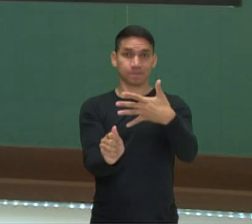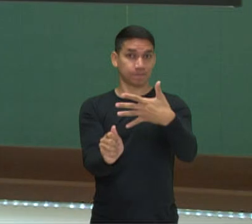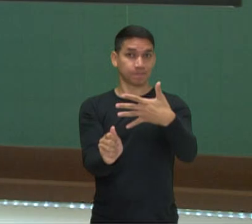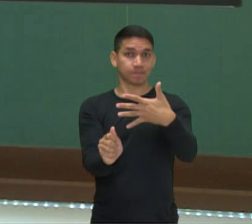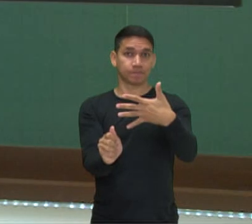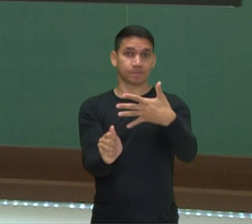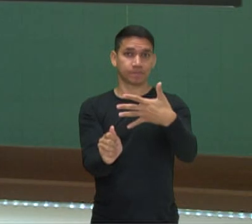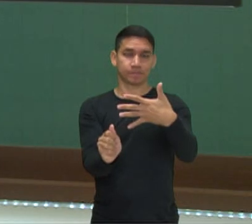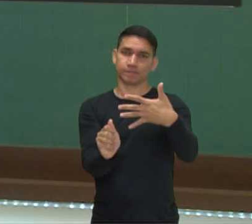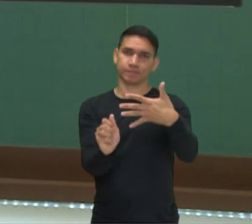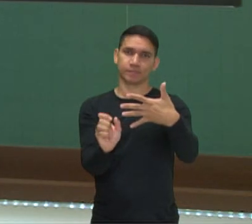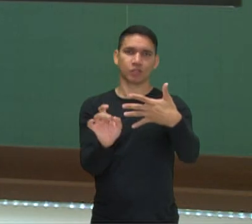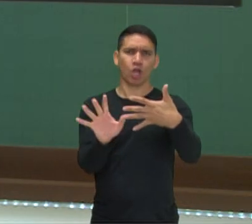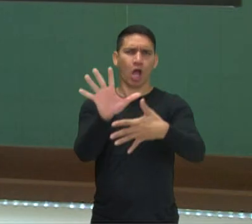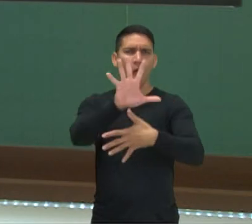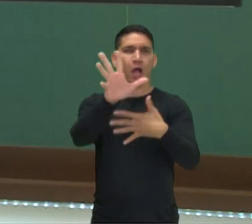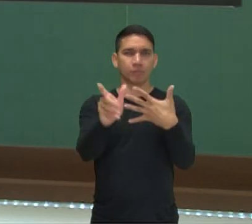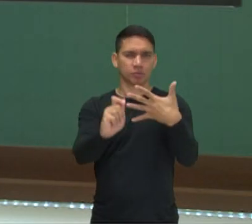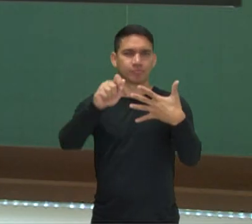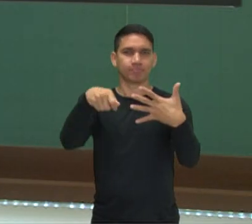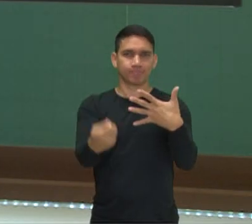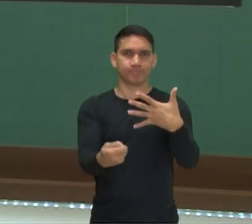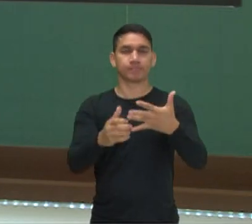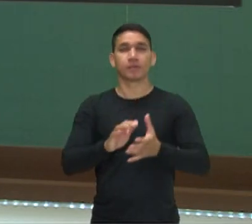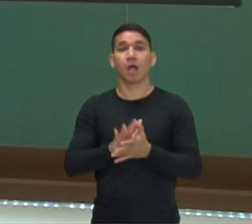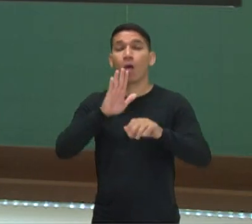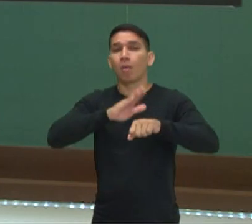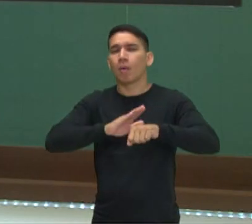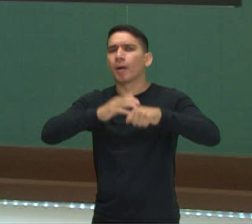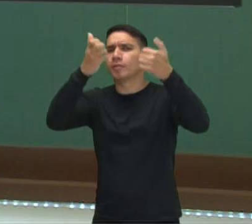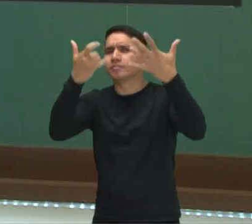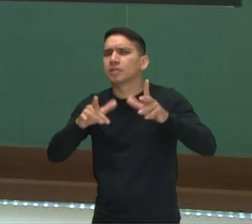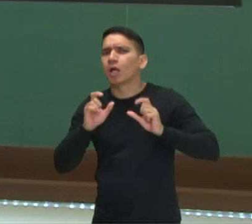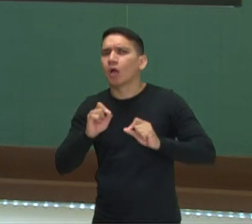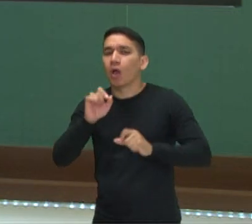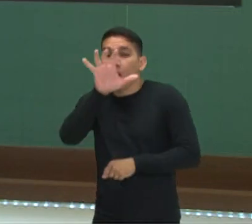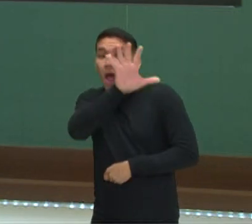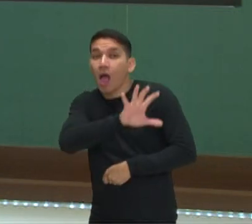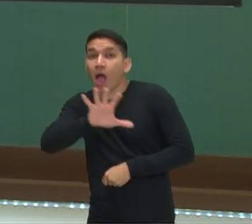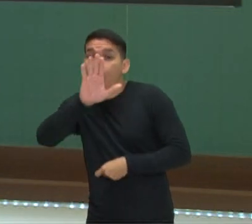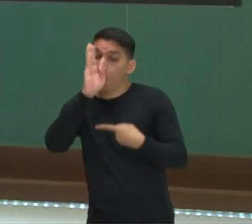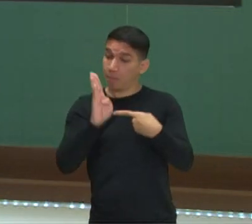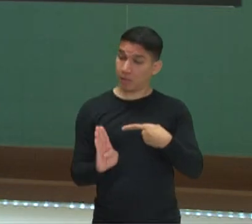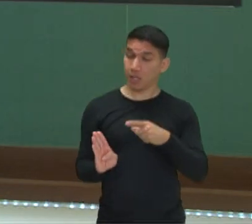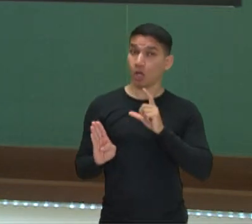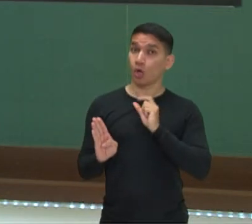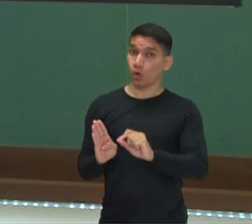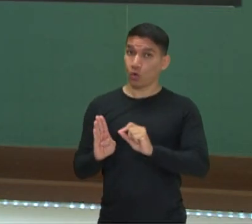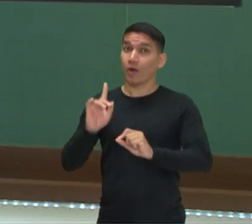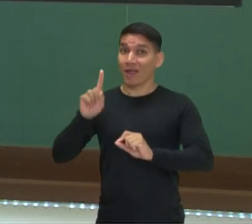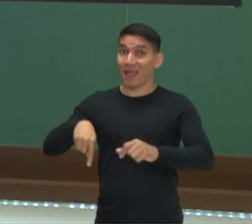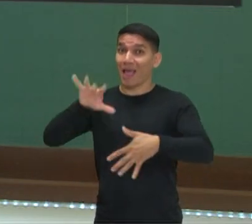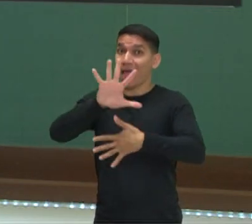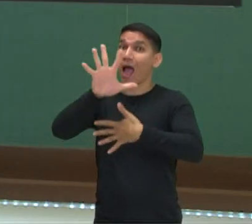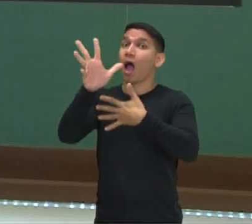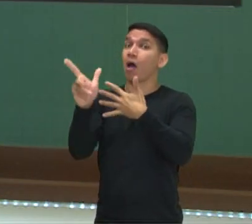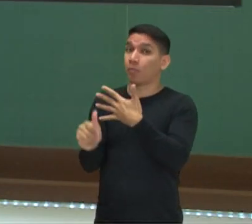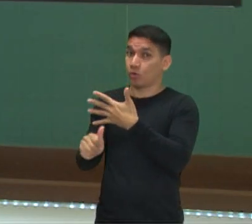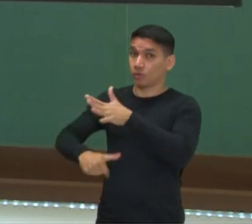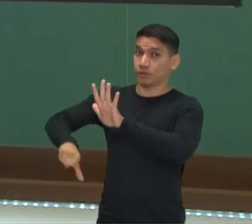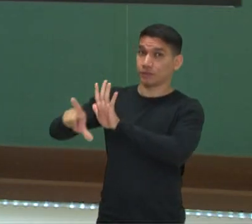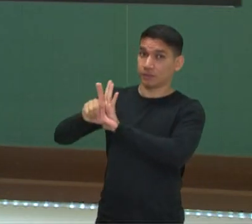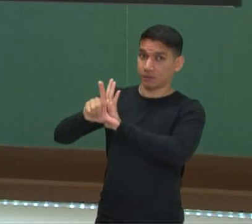Ou simplesmente Amazônia. Quando eu penso na porção somente brasileira, eu chamo de